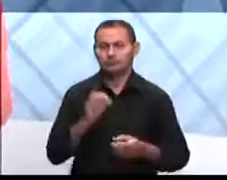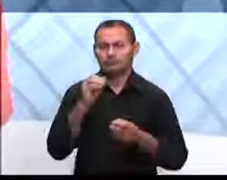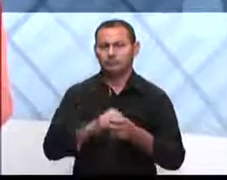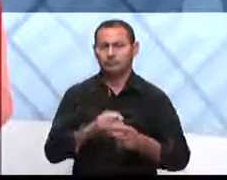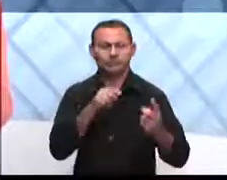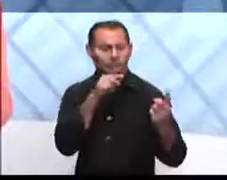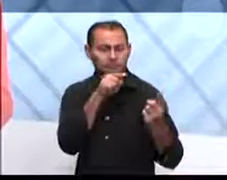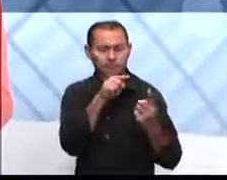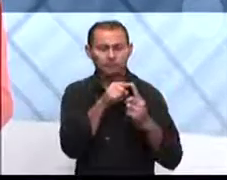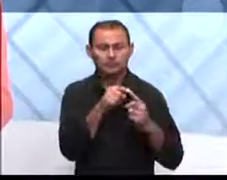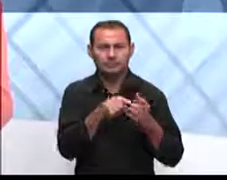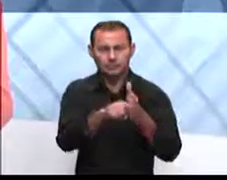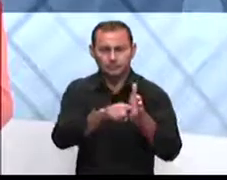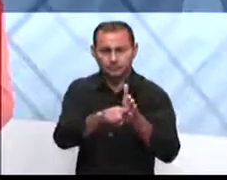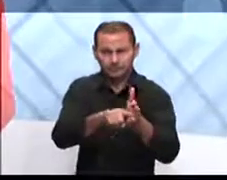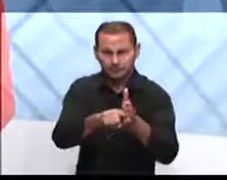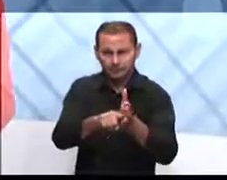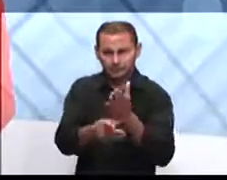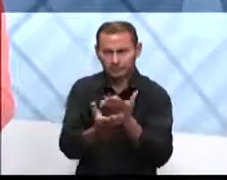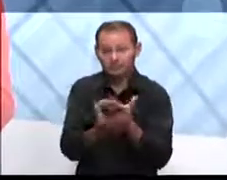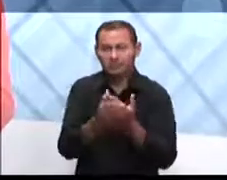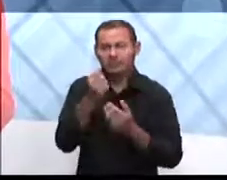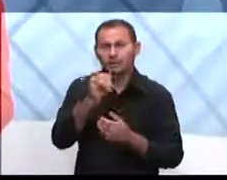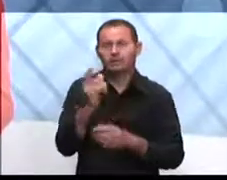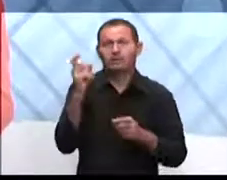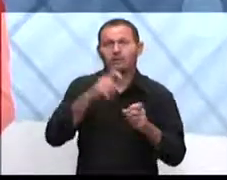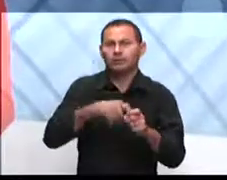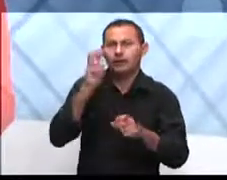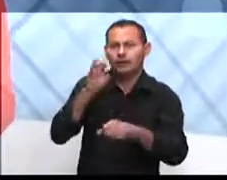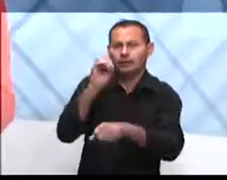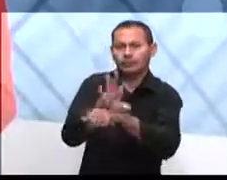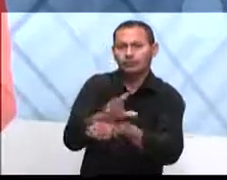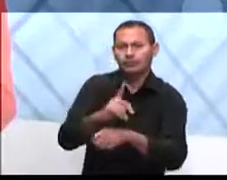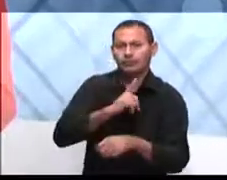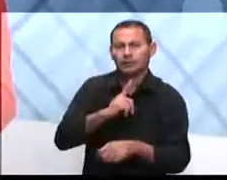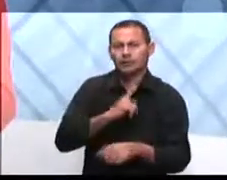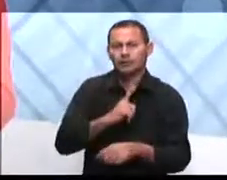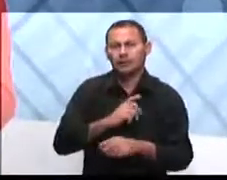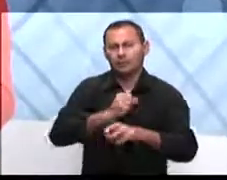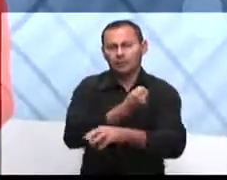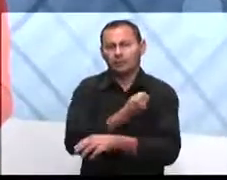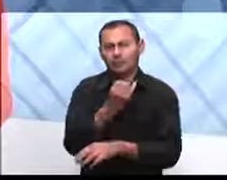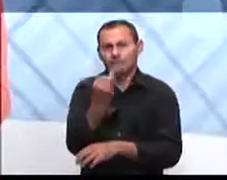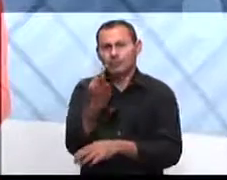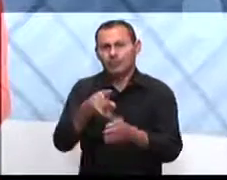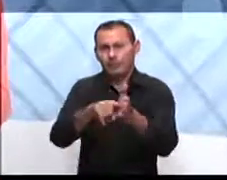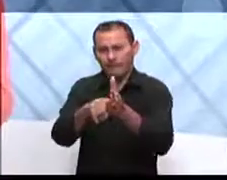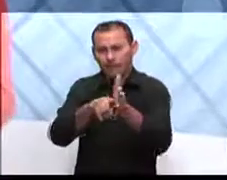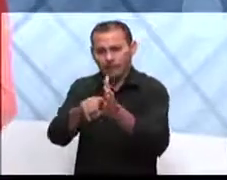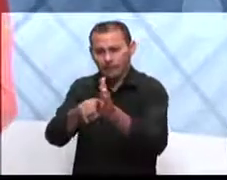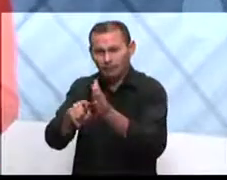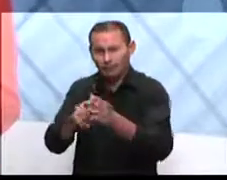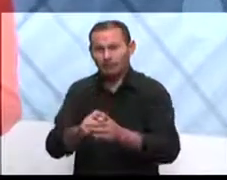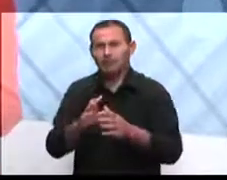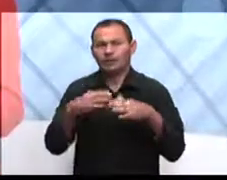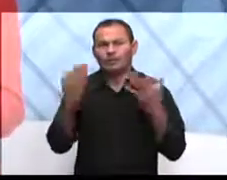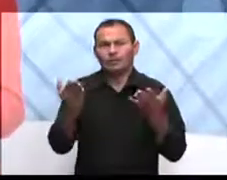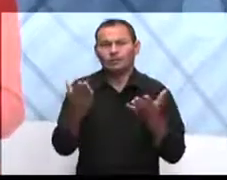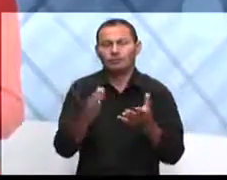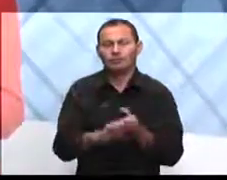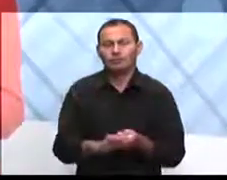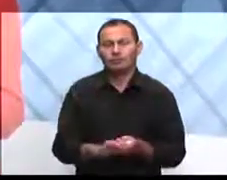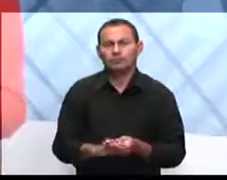do objetivo dessa pesquisa. E aí, voltando ao quadro, teremos ali várias perguntas, das quais,